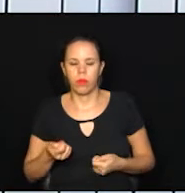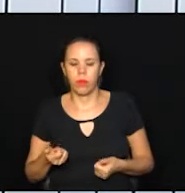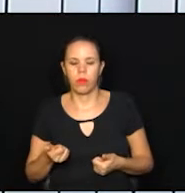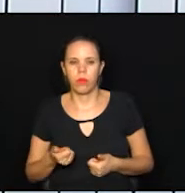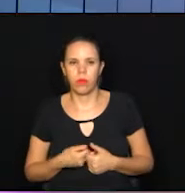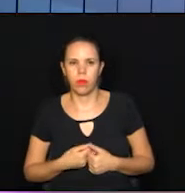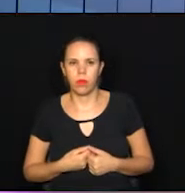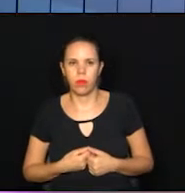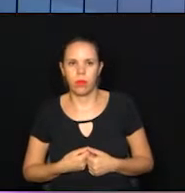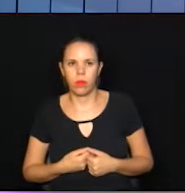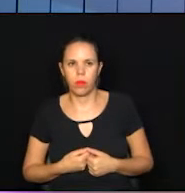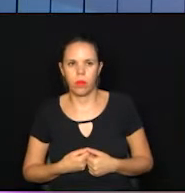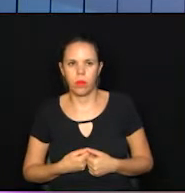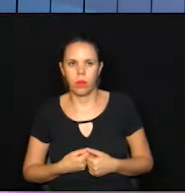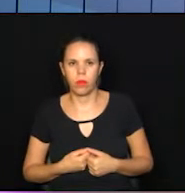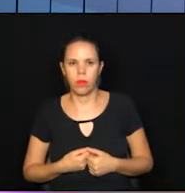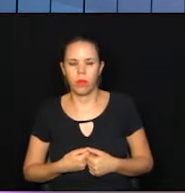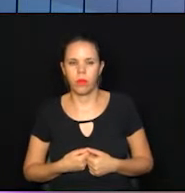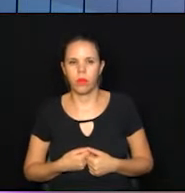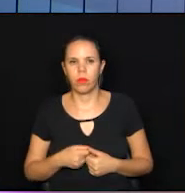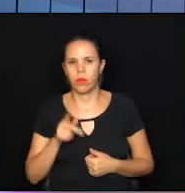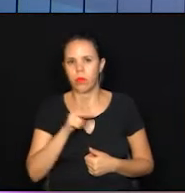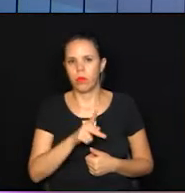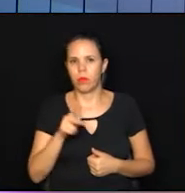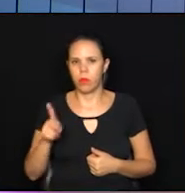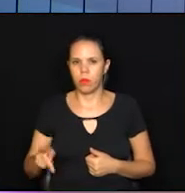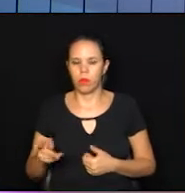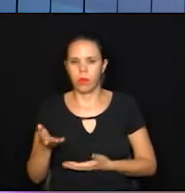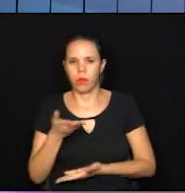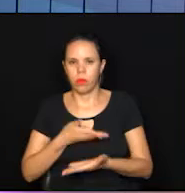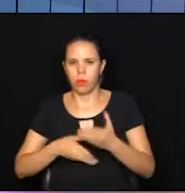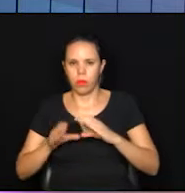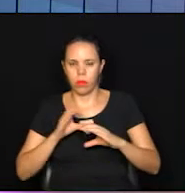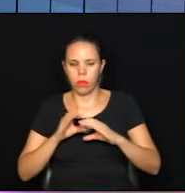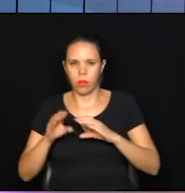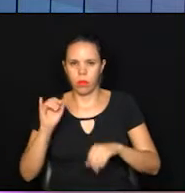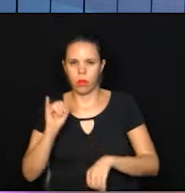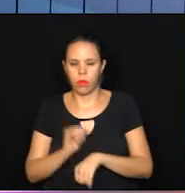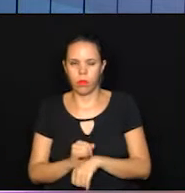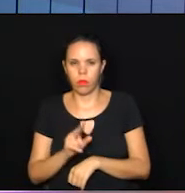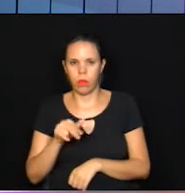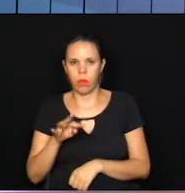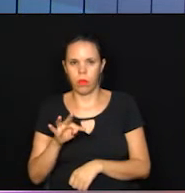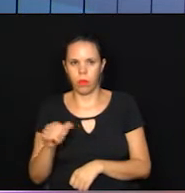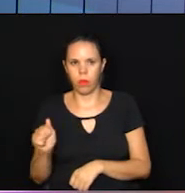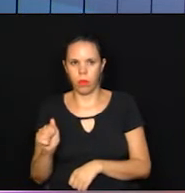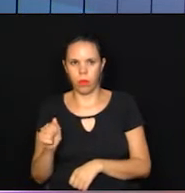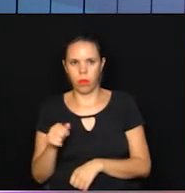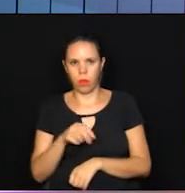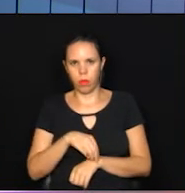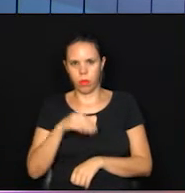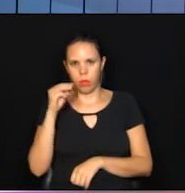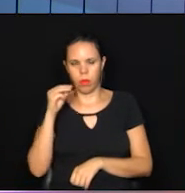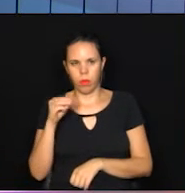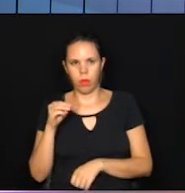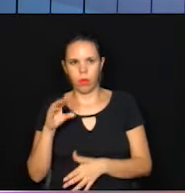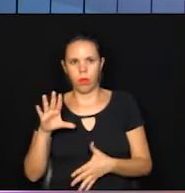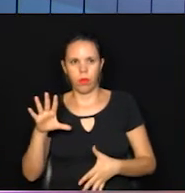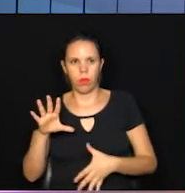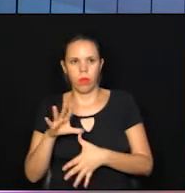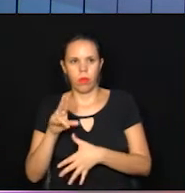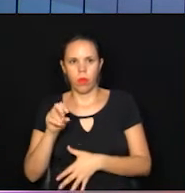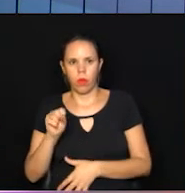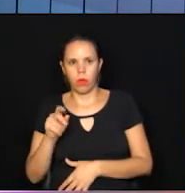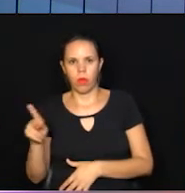muito grande. Guilherme Frizeira, professor de Relações Internacionais da Unitá Faculdade, mestre em Integração da América Latina pela